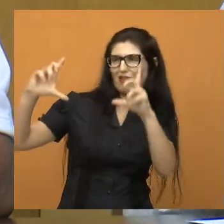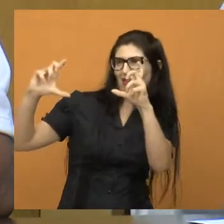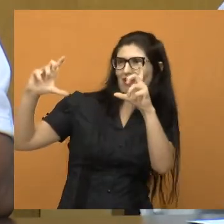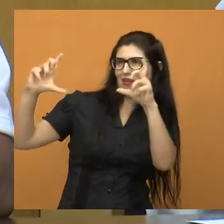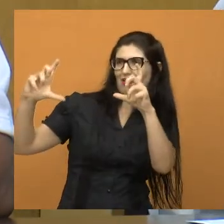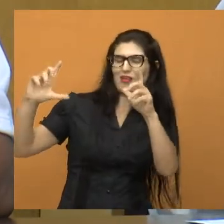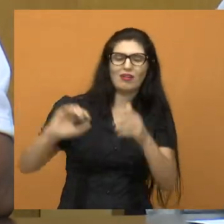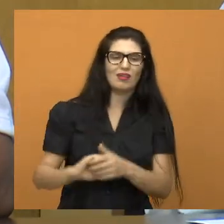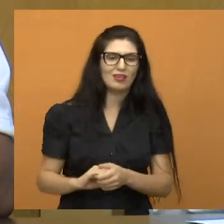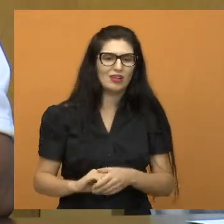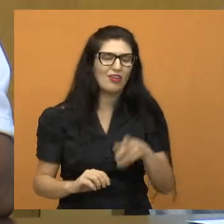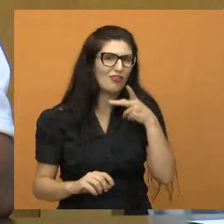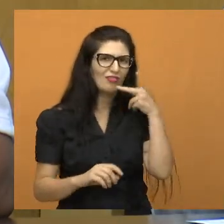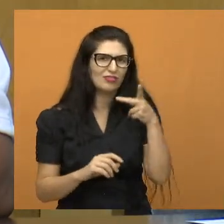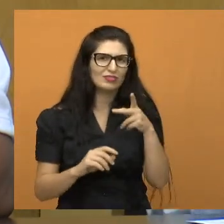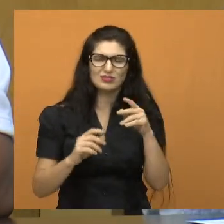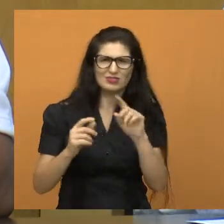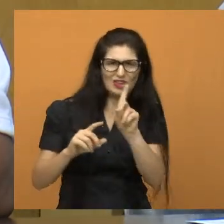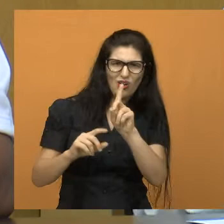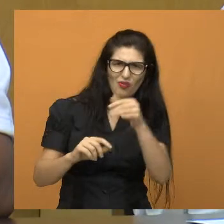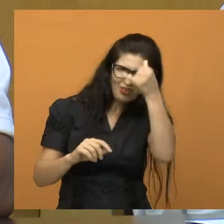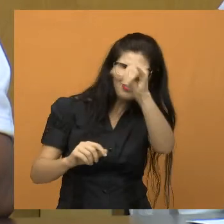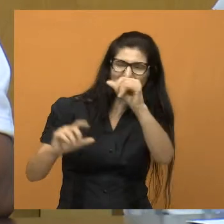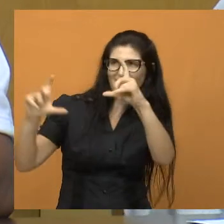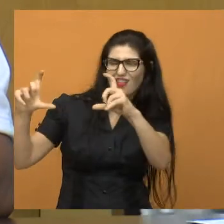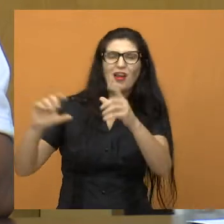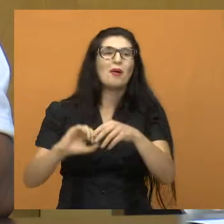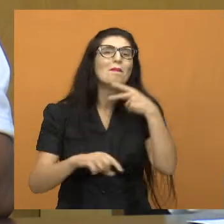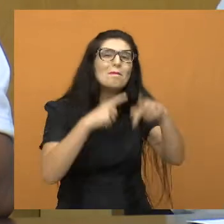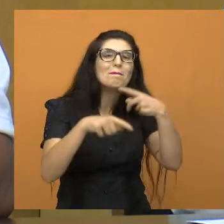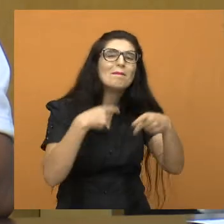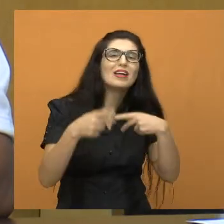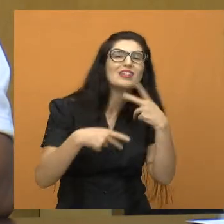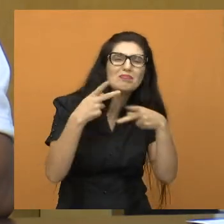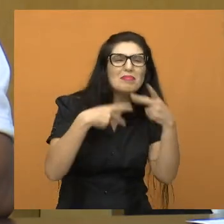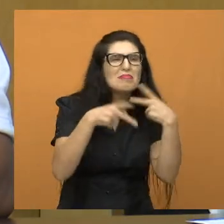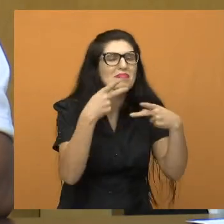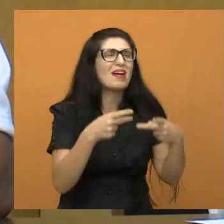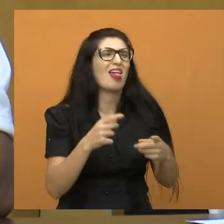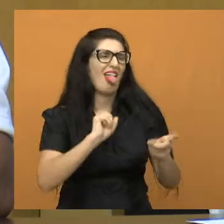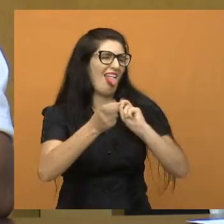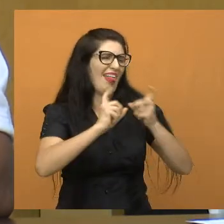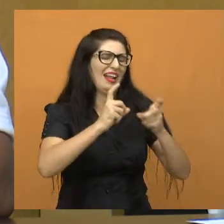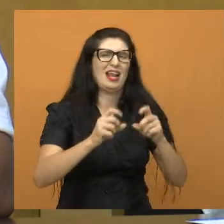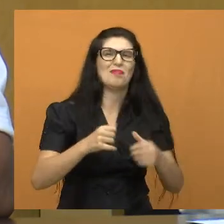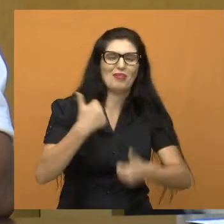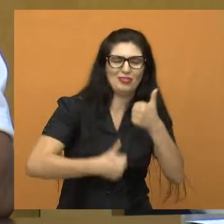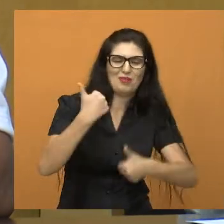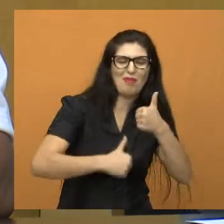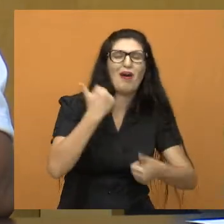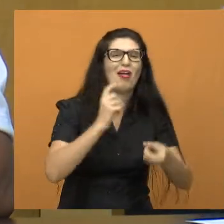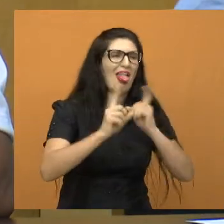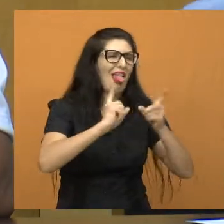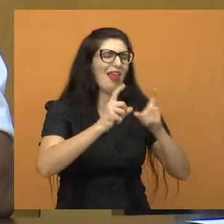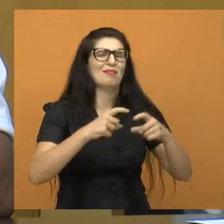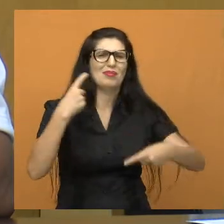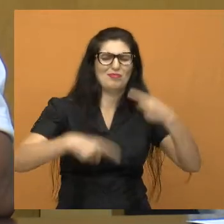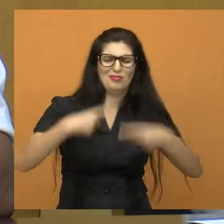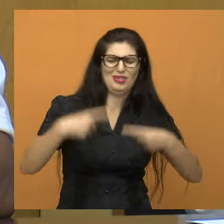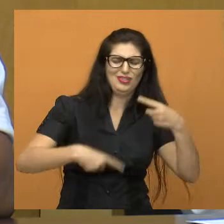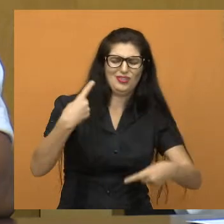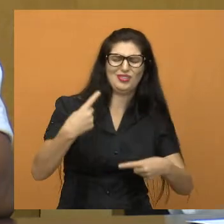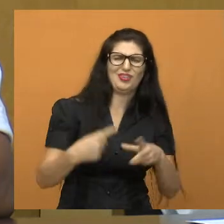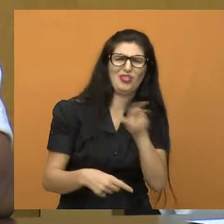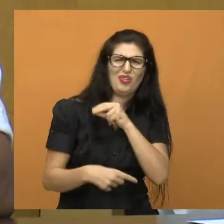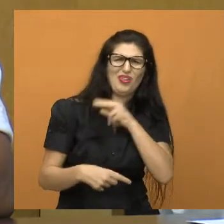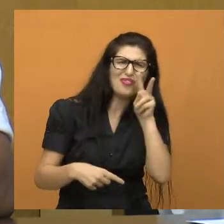apontar, ou seja na política, ou seja no futebol, ou seja, tem uma que eu achei o máximo, que o bannerzinho no Face